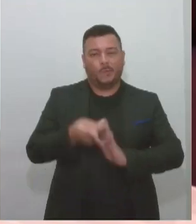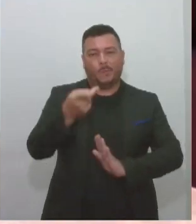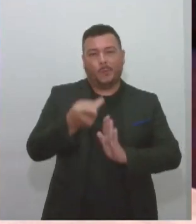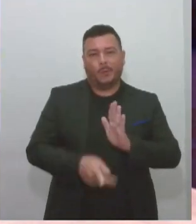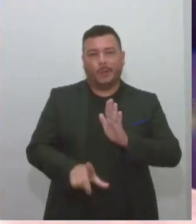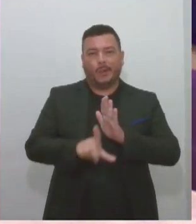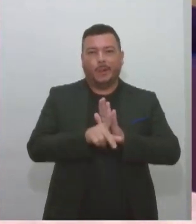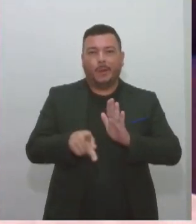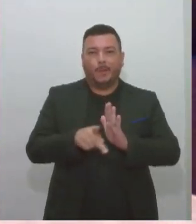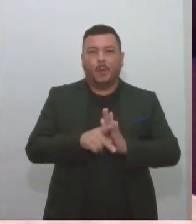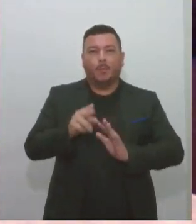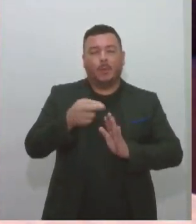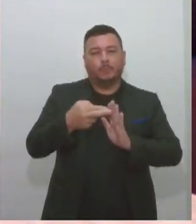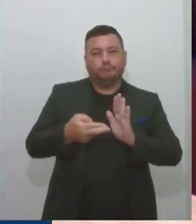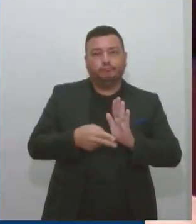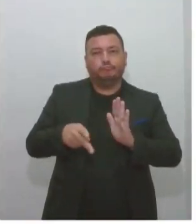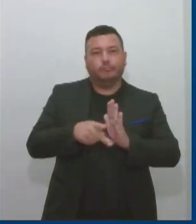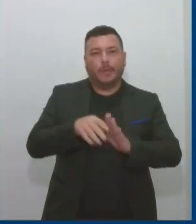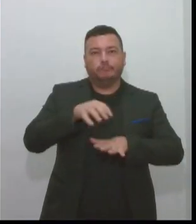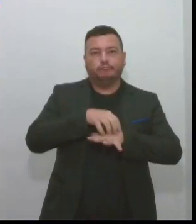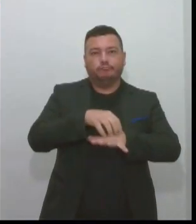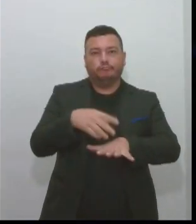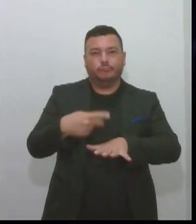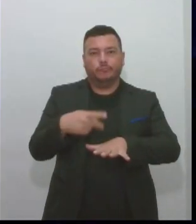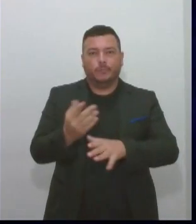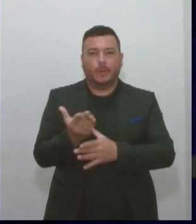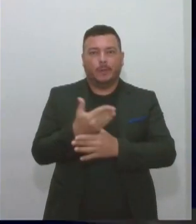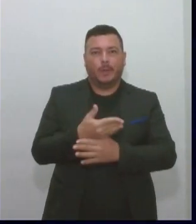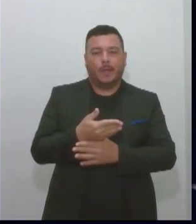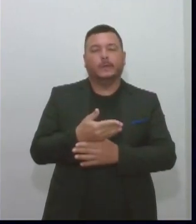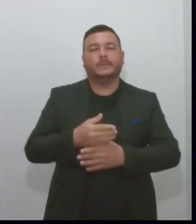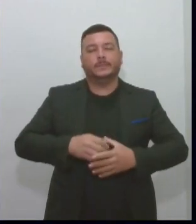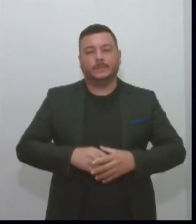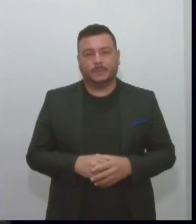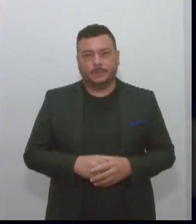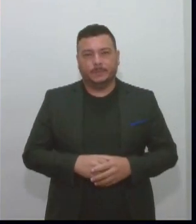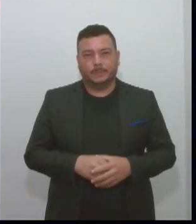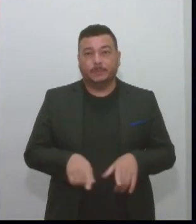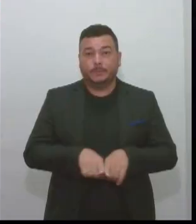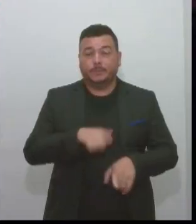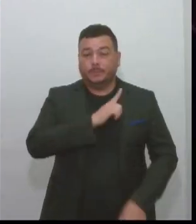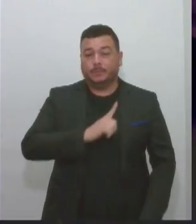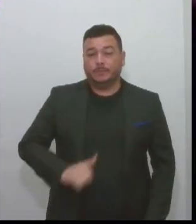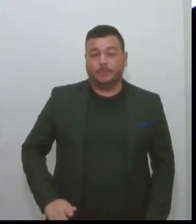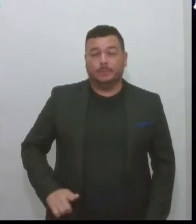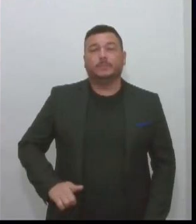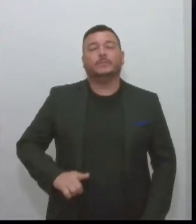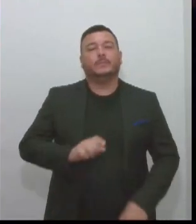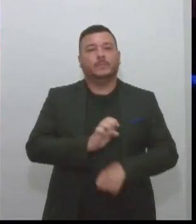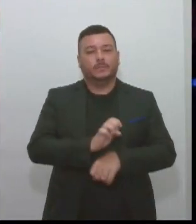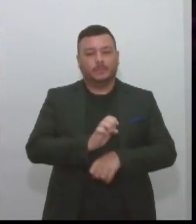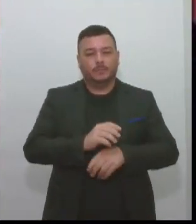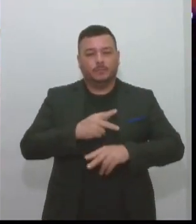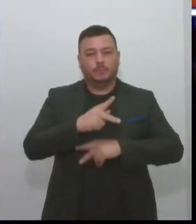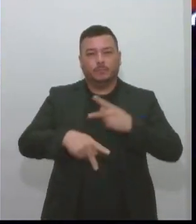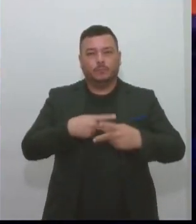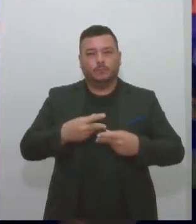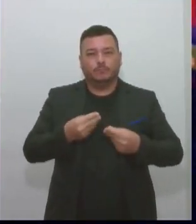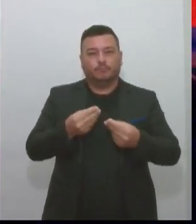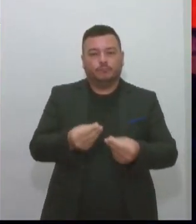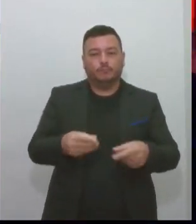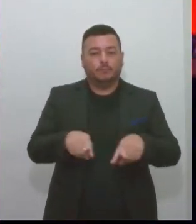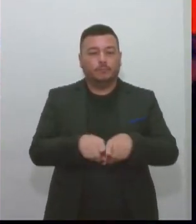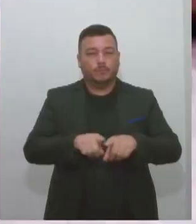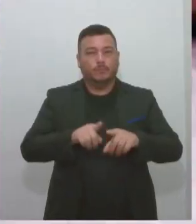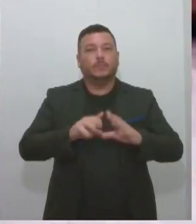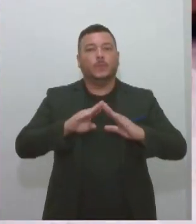de passageiros em taxilotação. E governo do estado realiza entrega de prêmios a escolas da rede